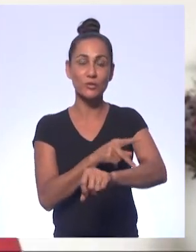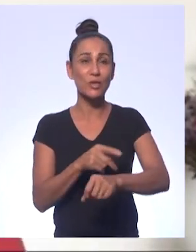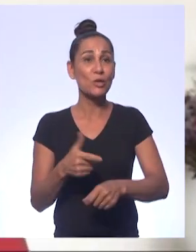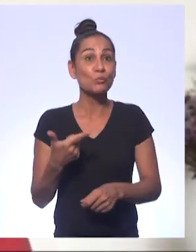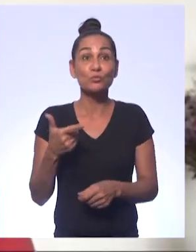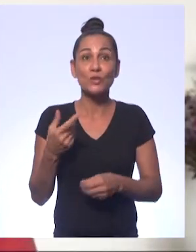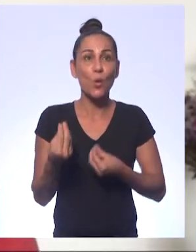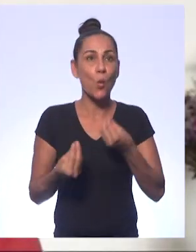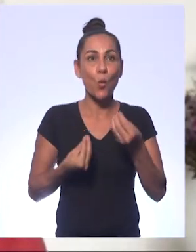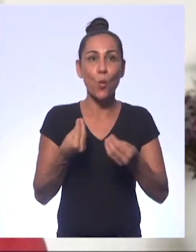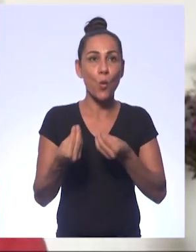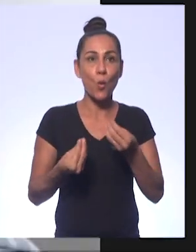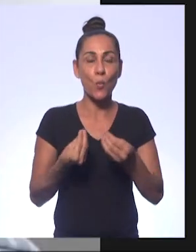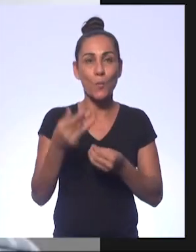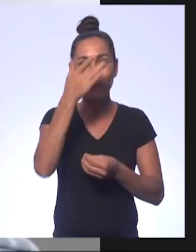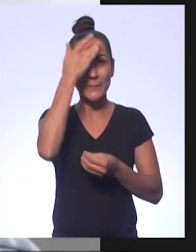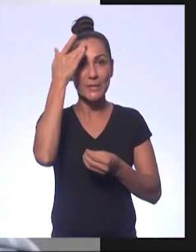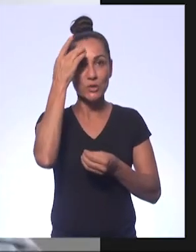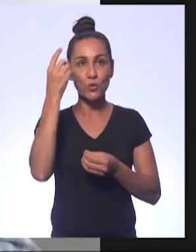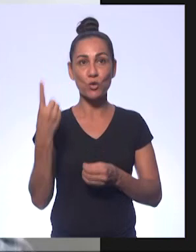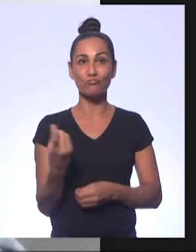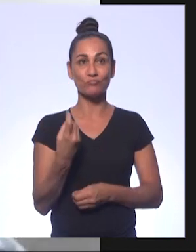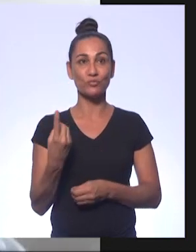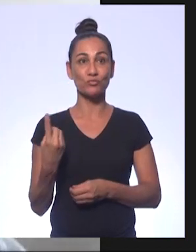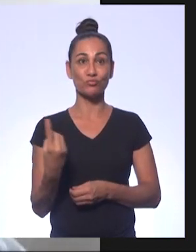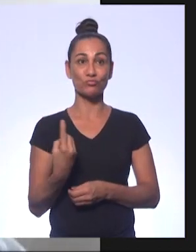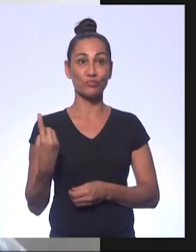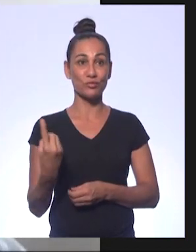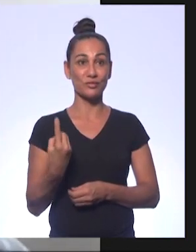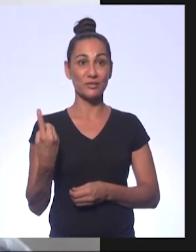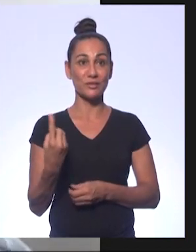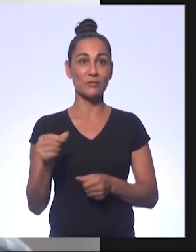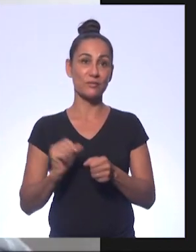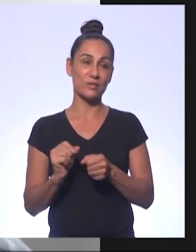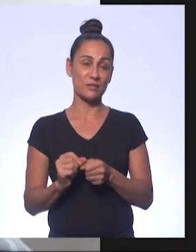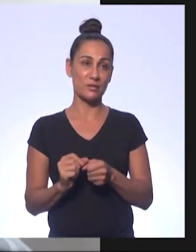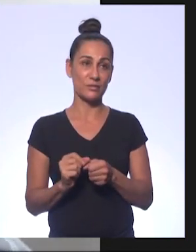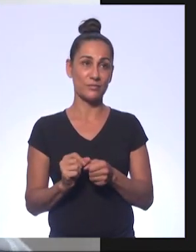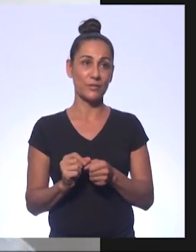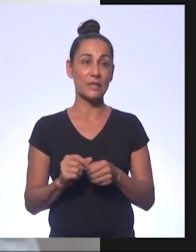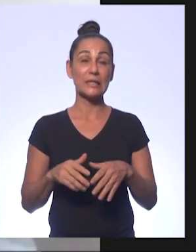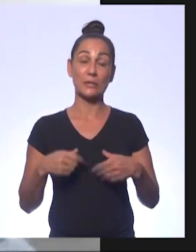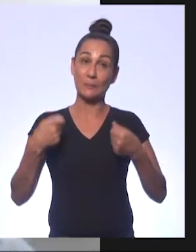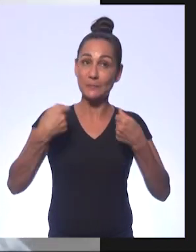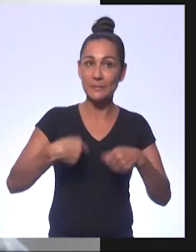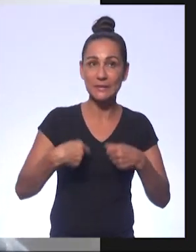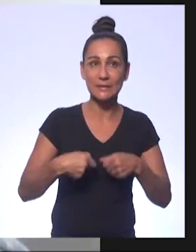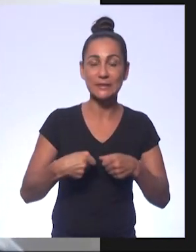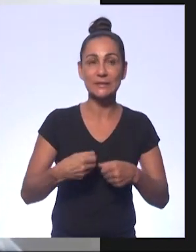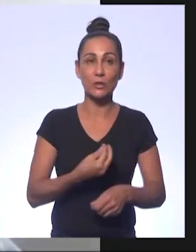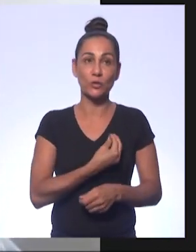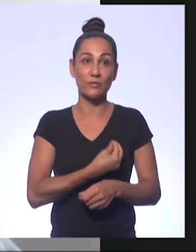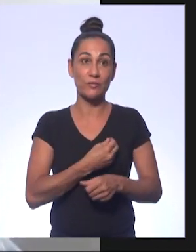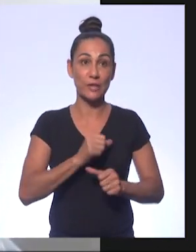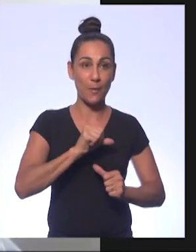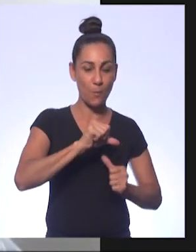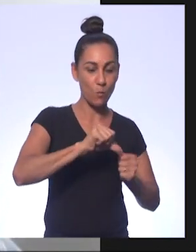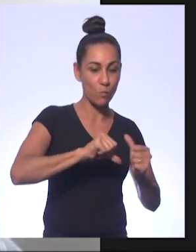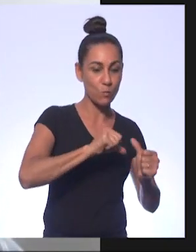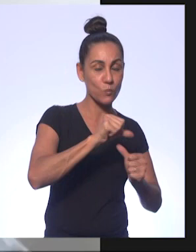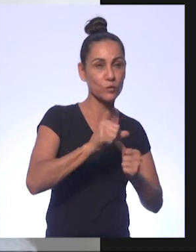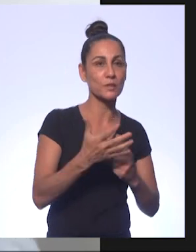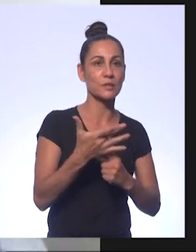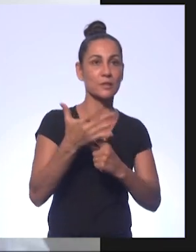uma pessoa isolada fazer essas coisas. Então, a gente precisa... Nós estamos vivendo um momento de mudança